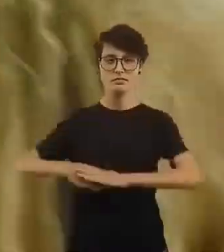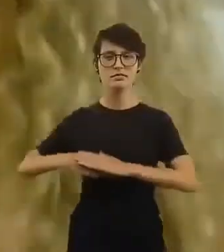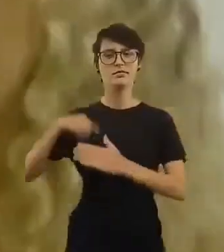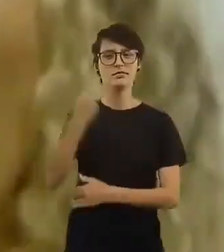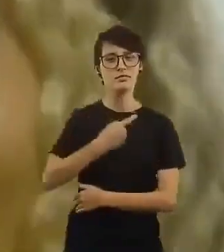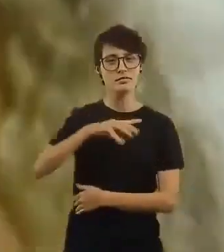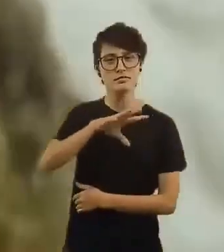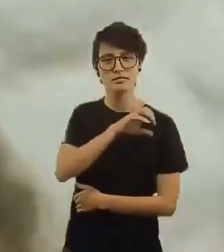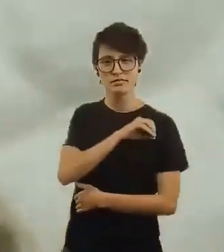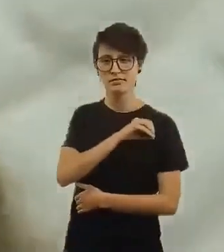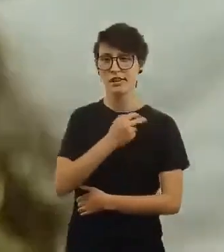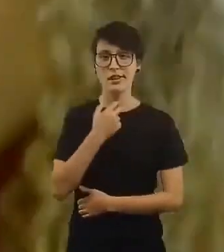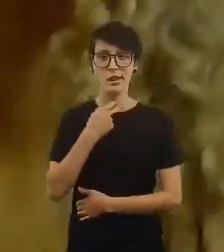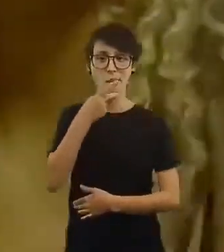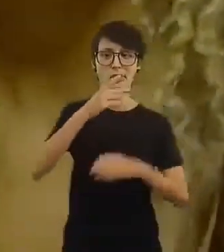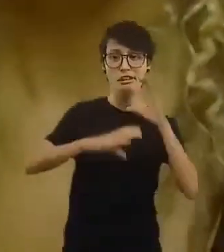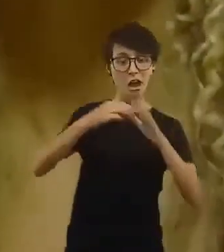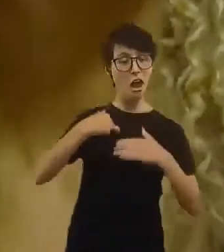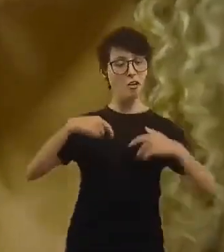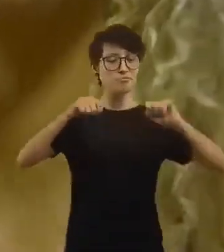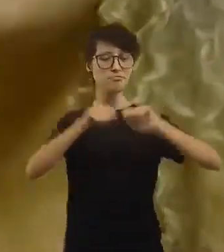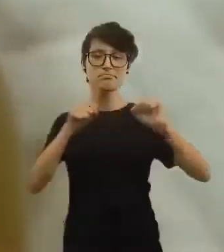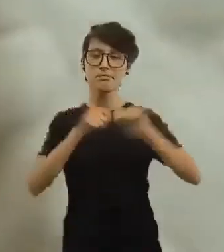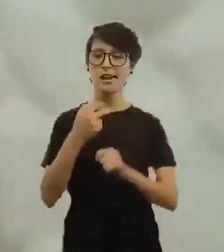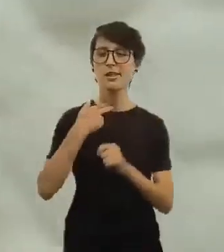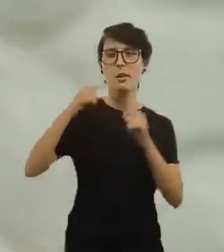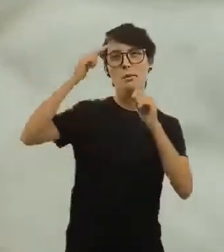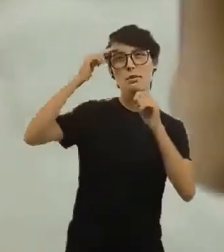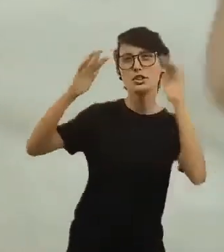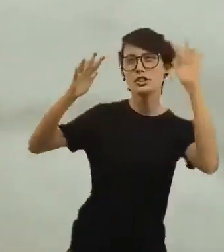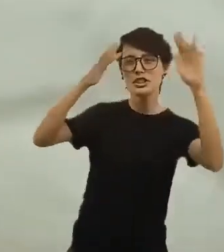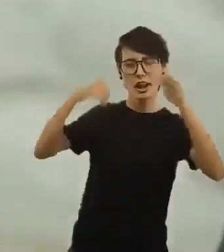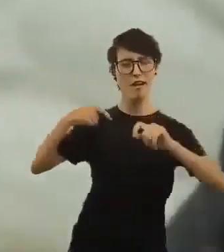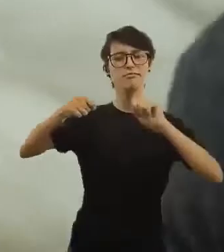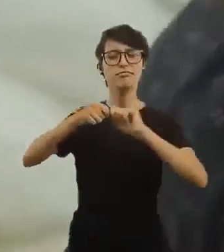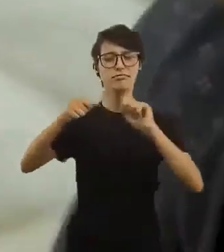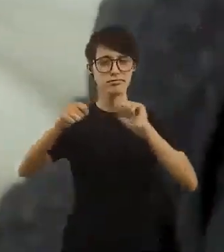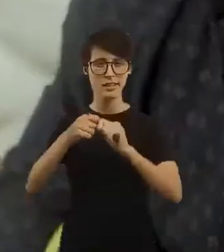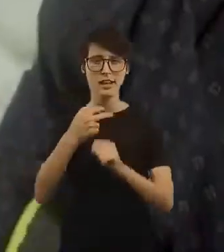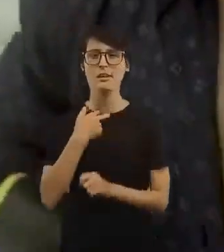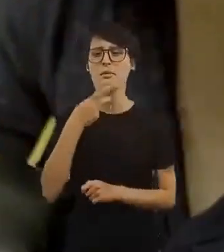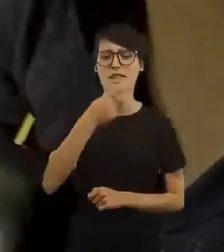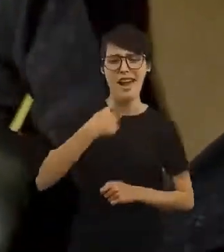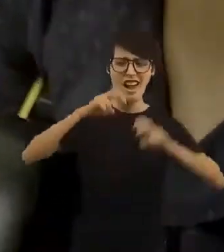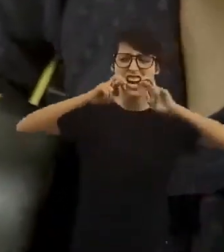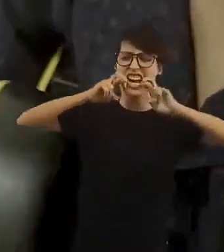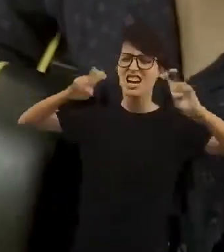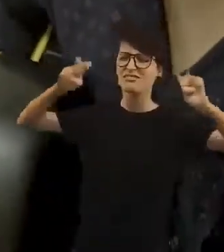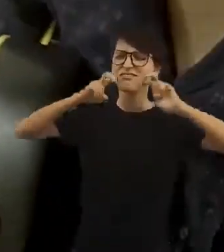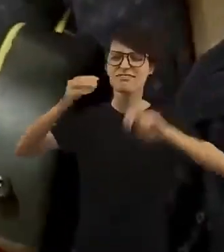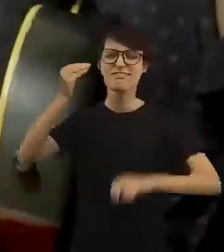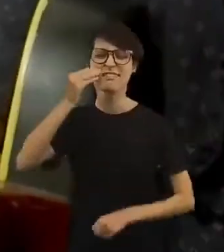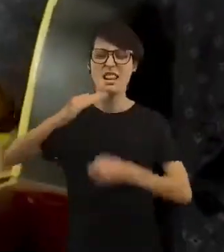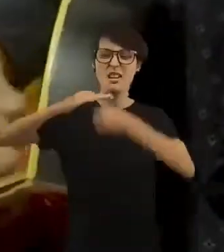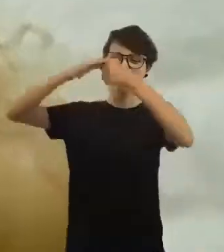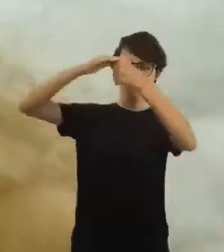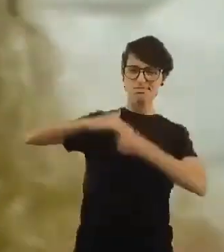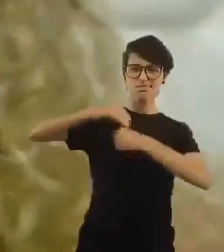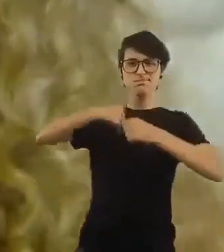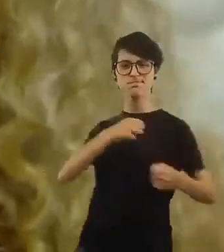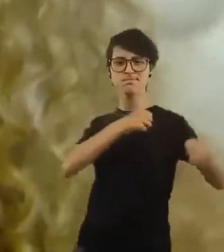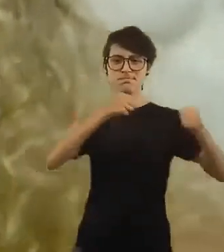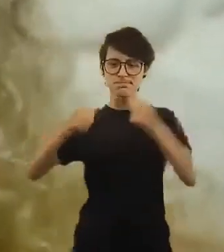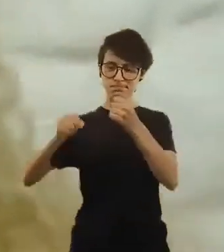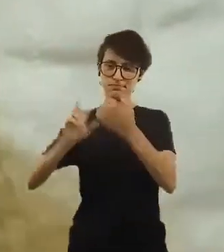Não podia cantar, eu cantei. Não podia sonhar, eu sonhei. Não podia falar, eu gritei. Tentaram me calar, me poderei.